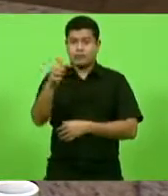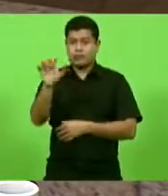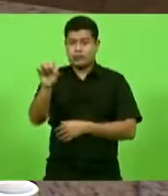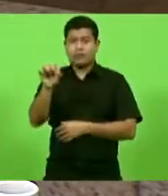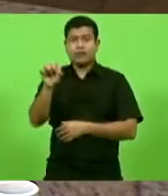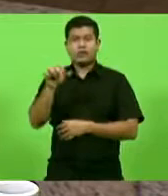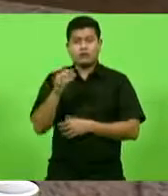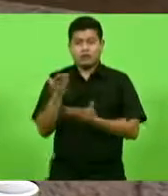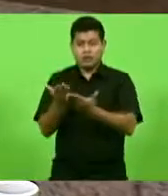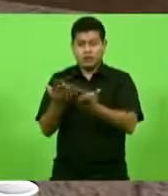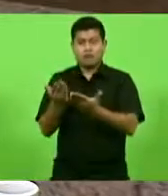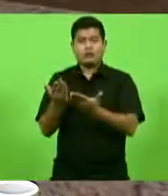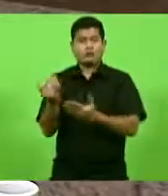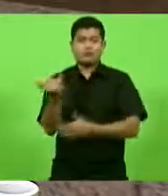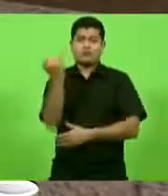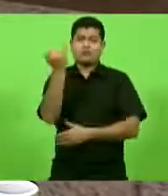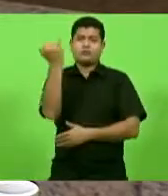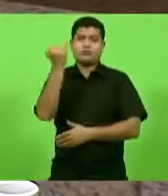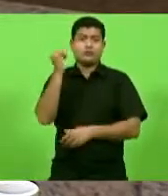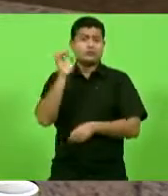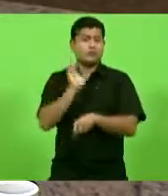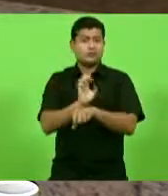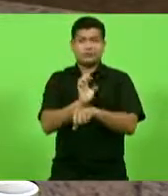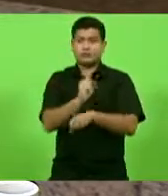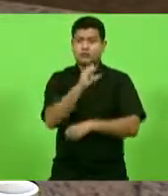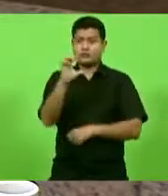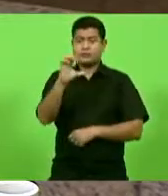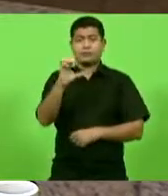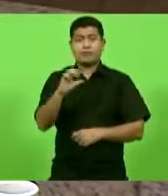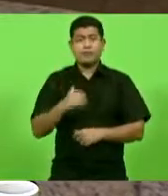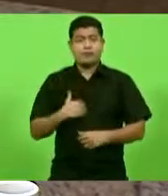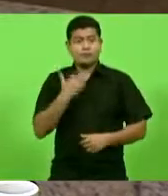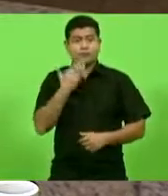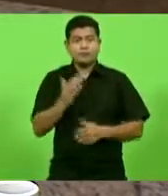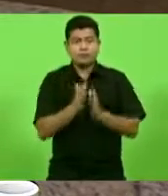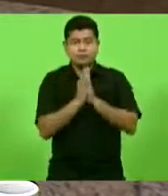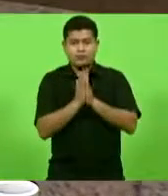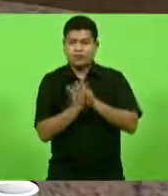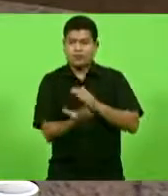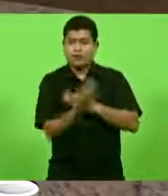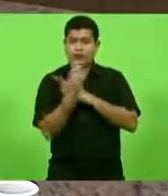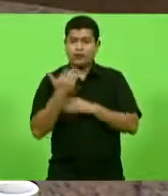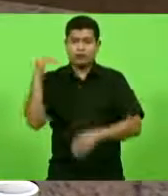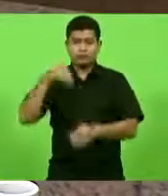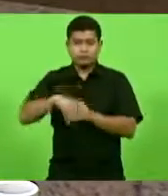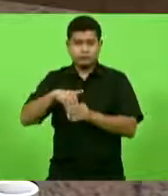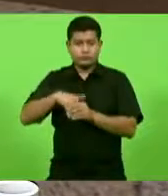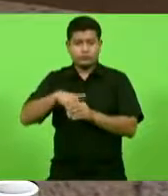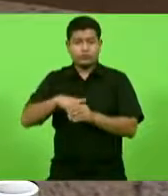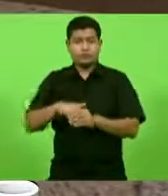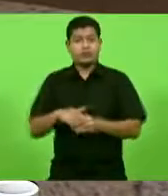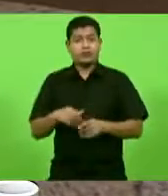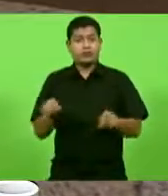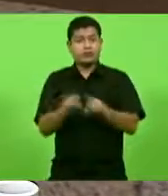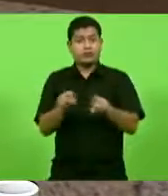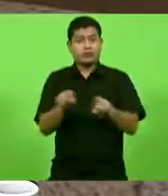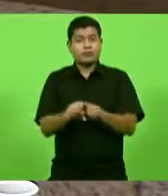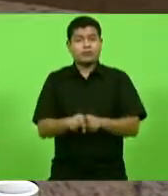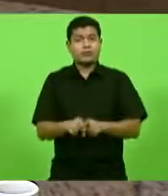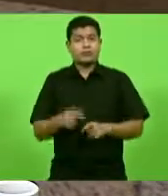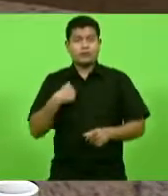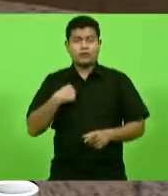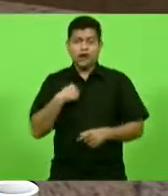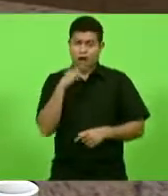Estado. E aí, além de pedir o voto favorável de todos os parlamentares, eu quero aqui também fazer um apelo. Eu estou aqui de